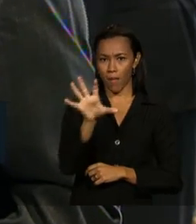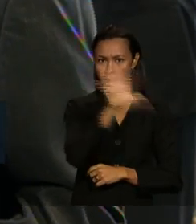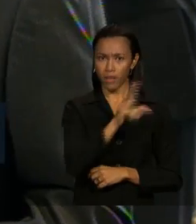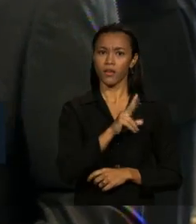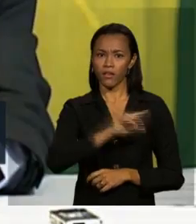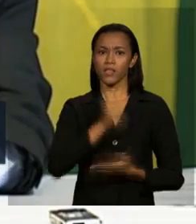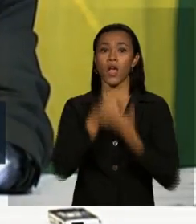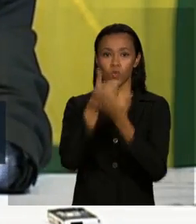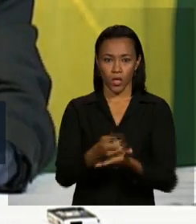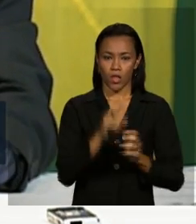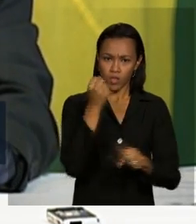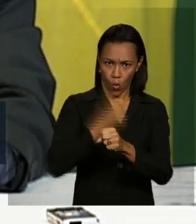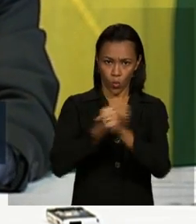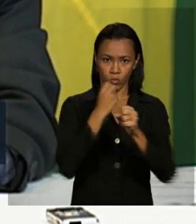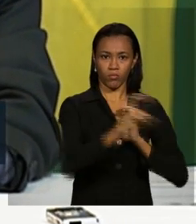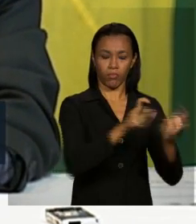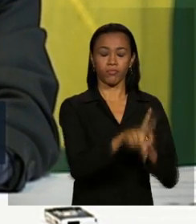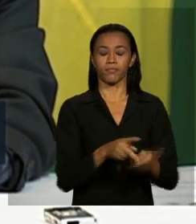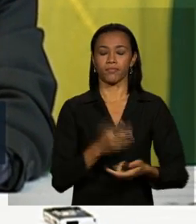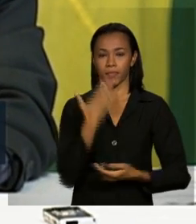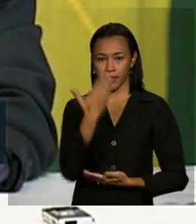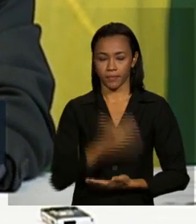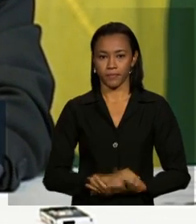atendidas Obrigado melhorou